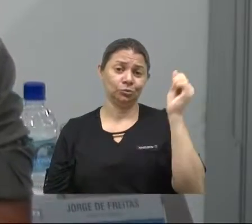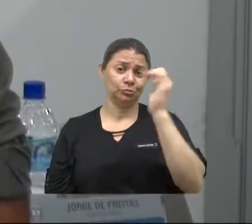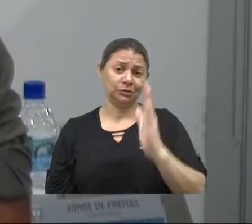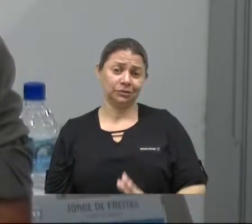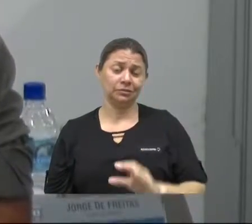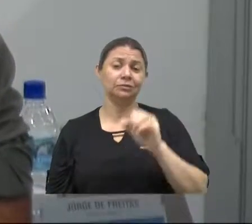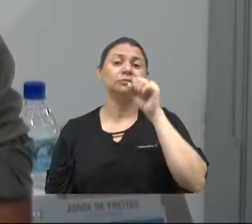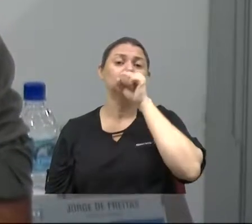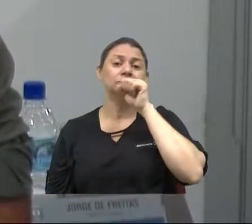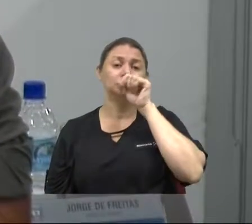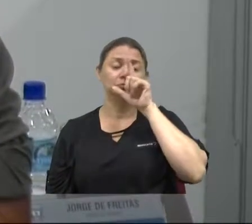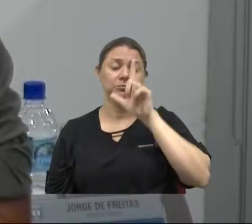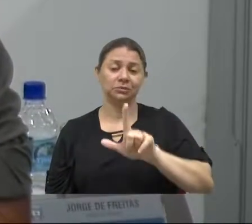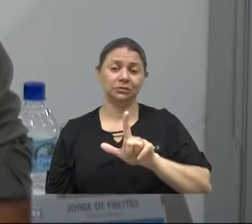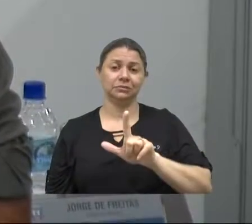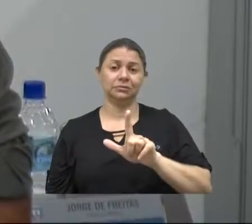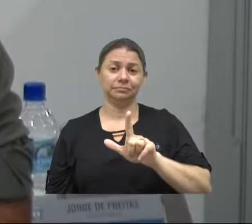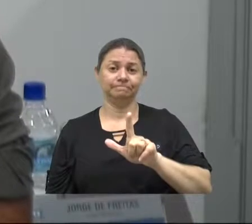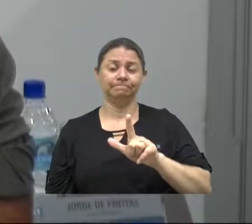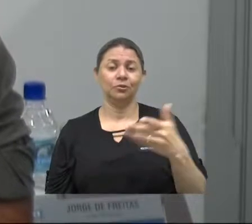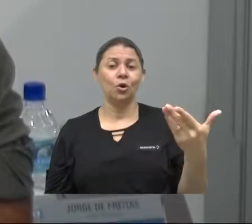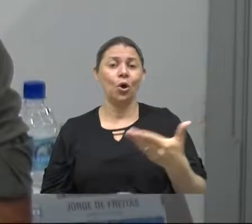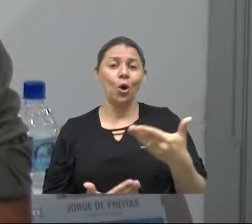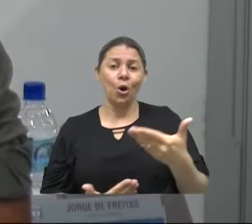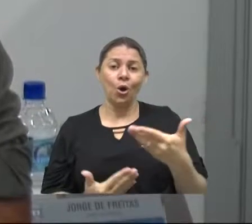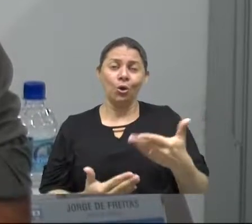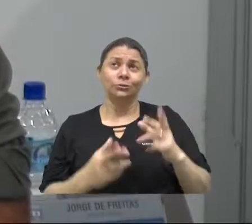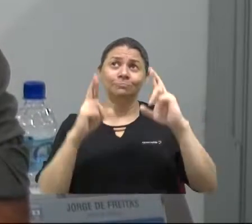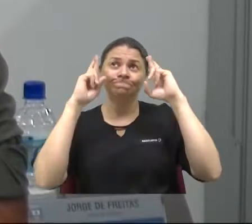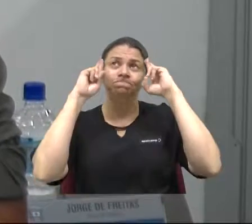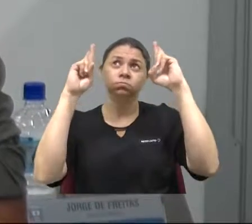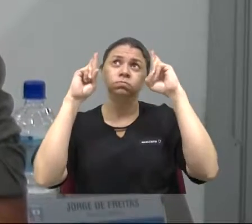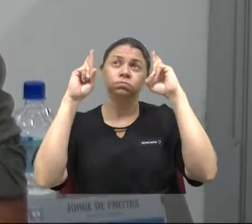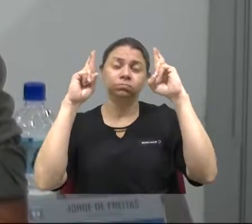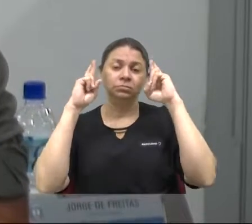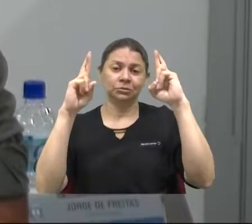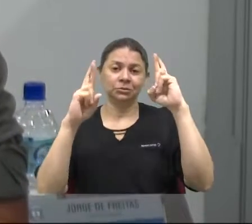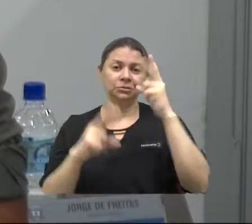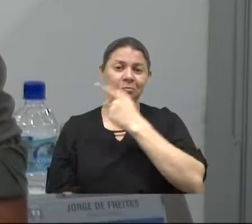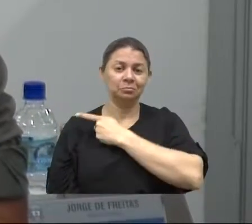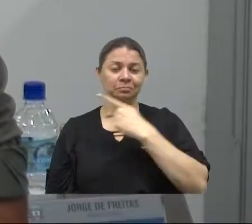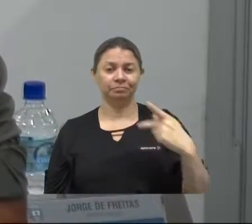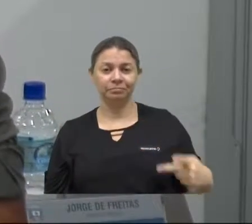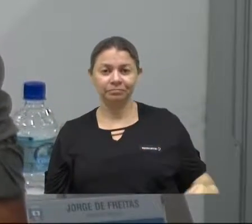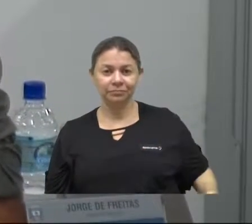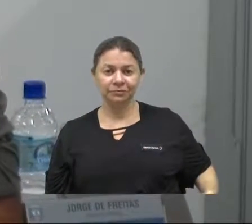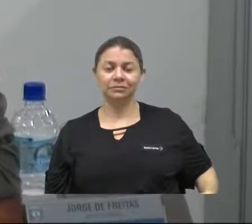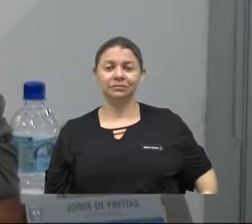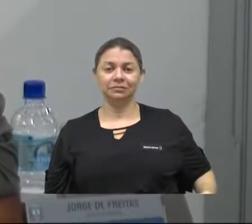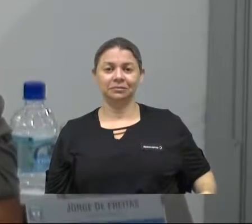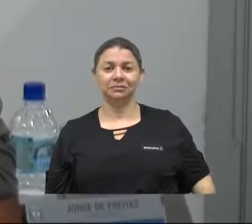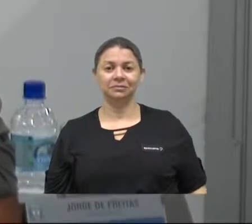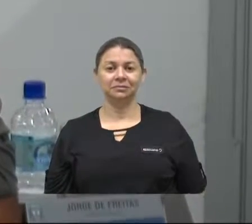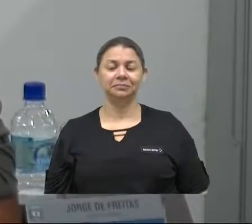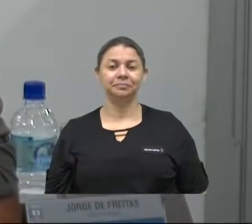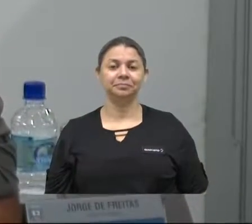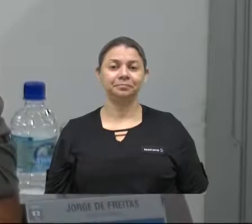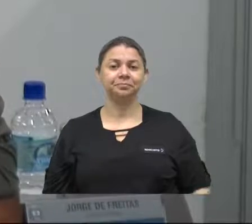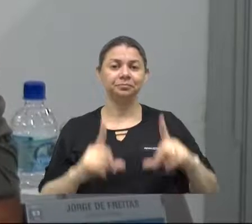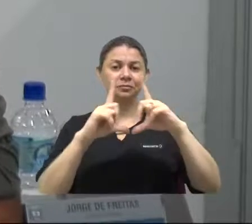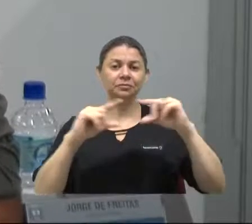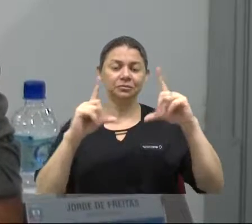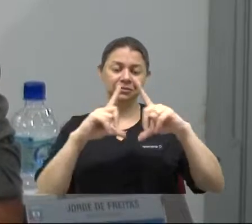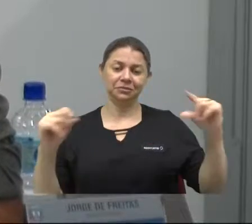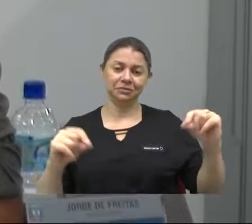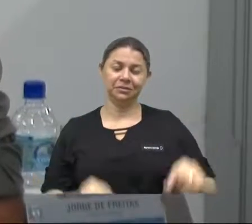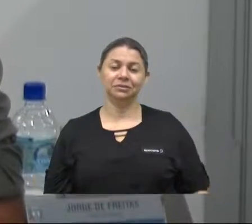Lemão, por conta da presidência da República, por conta de esperança de um futuro melhor para o nosso país, e é